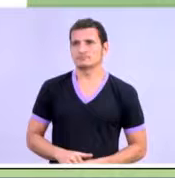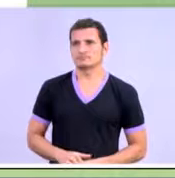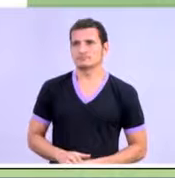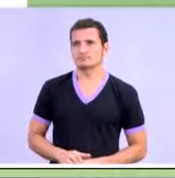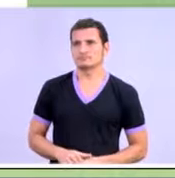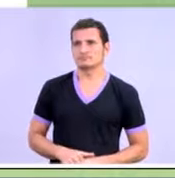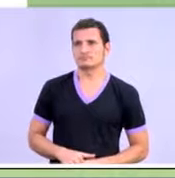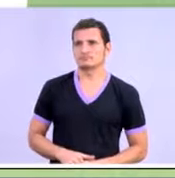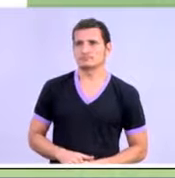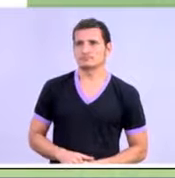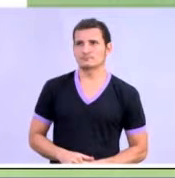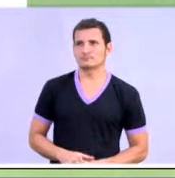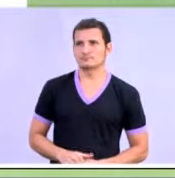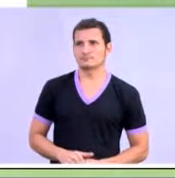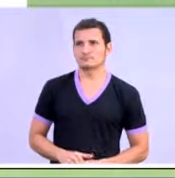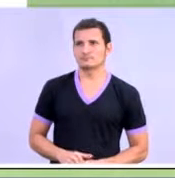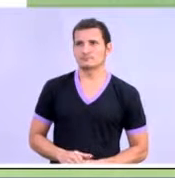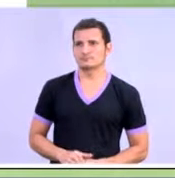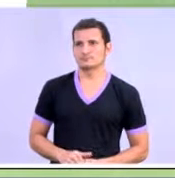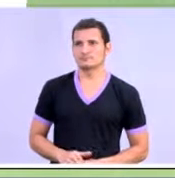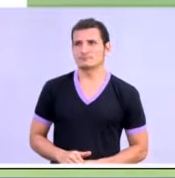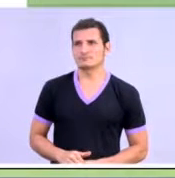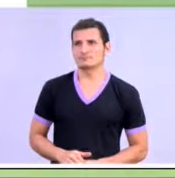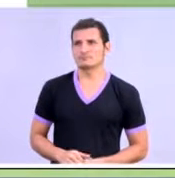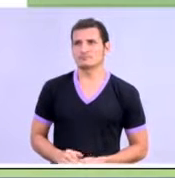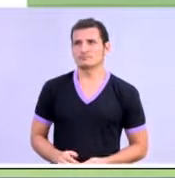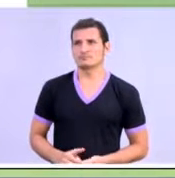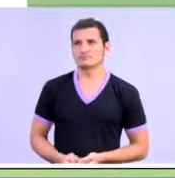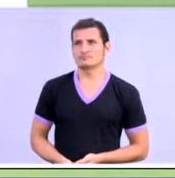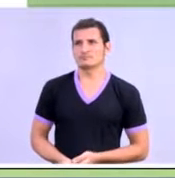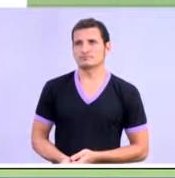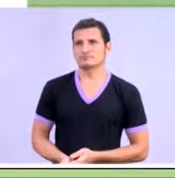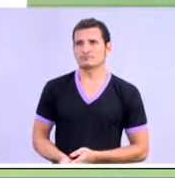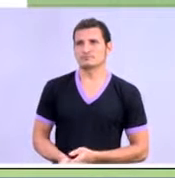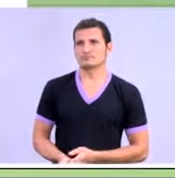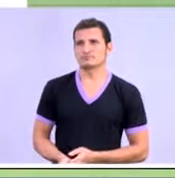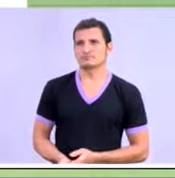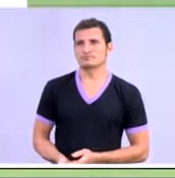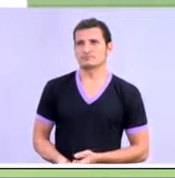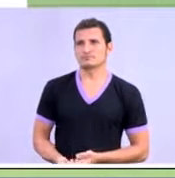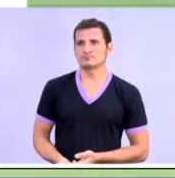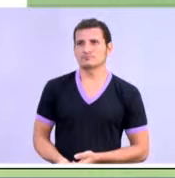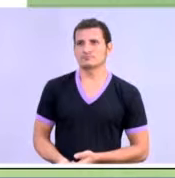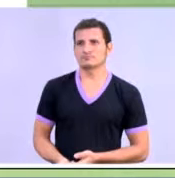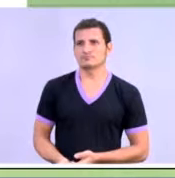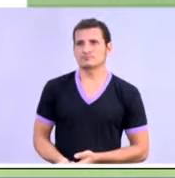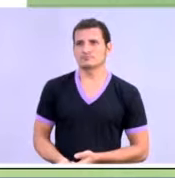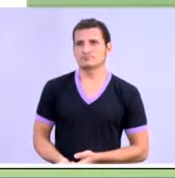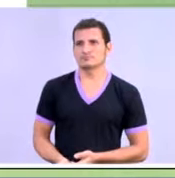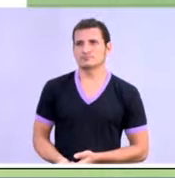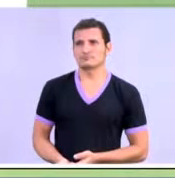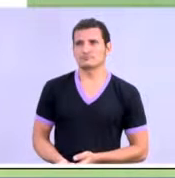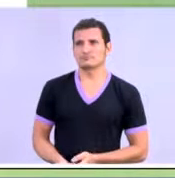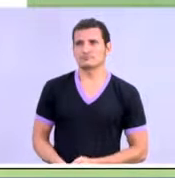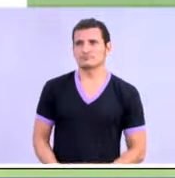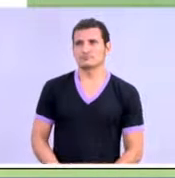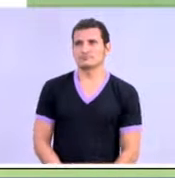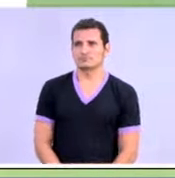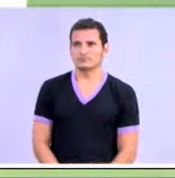de 340 mil. Opa, esse saldo tá bom, hein? O titular também. O titular também, né?